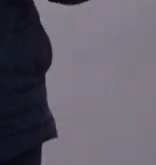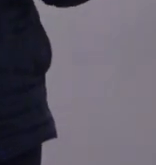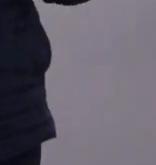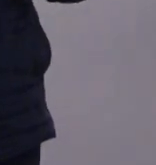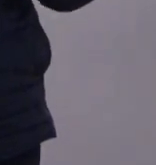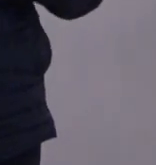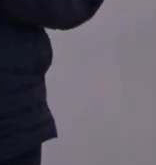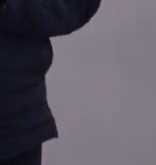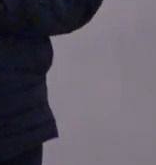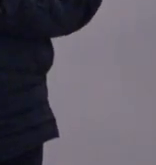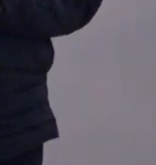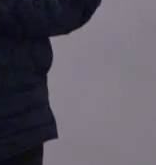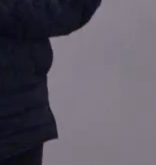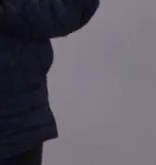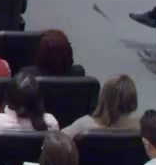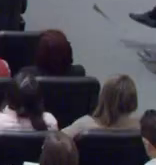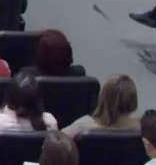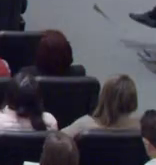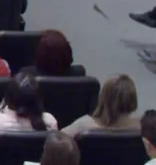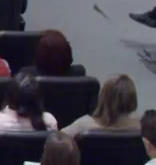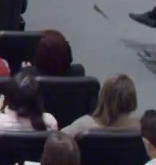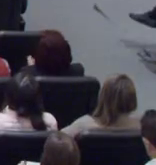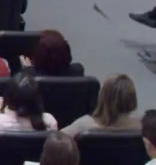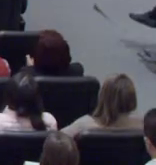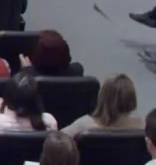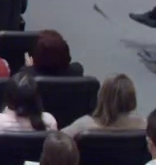Justiça de Santa Catarina.